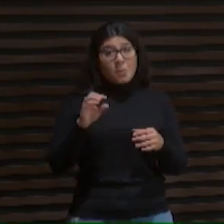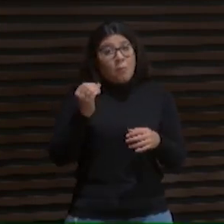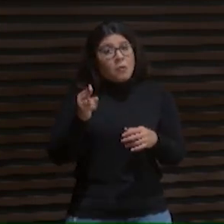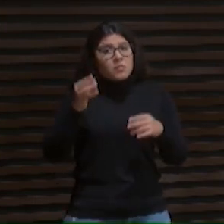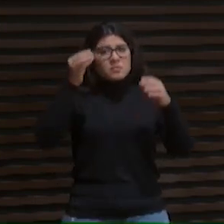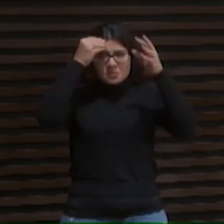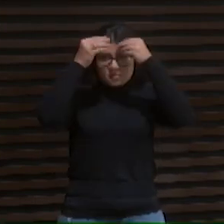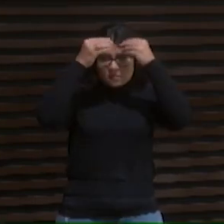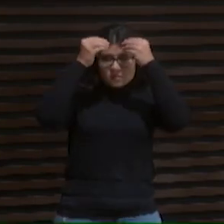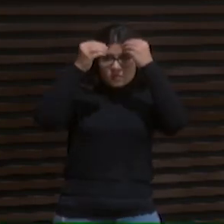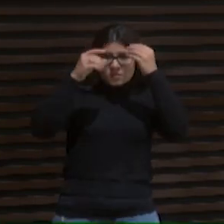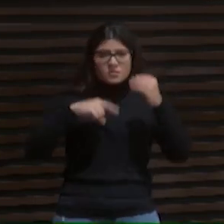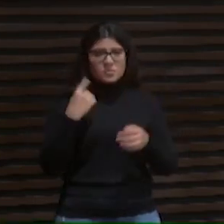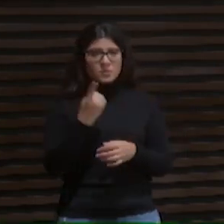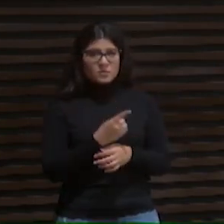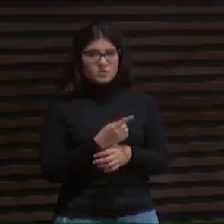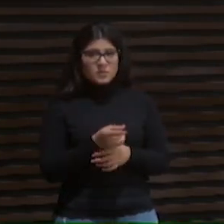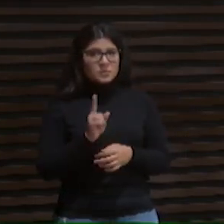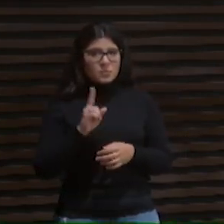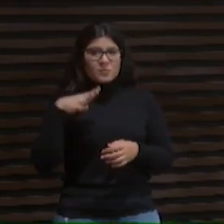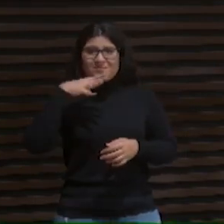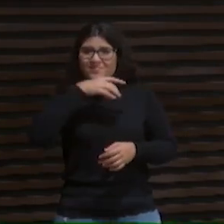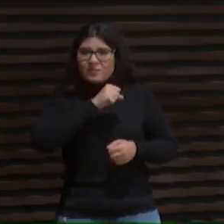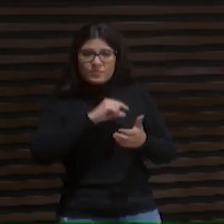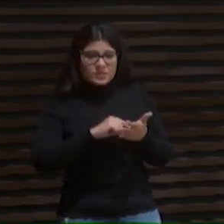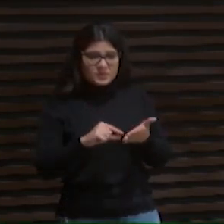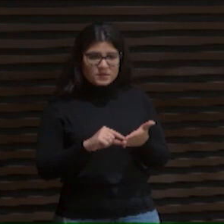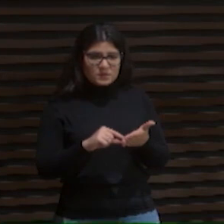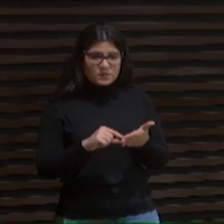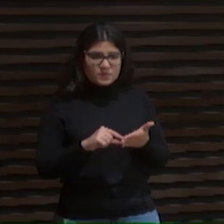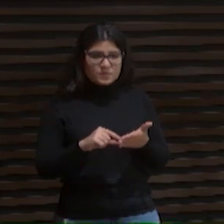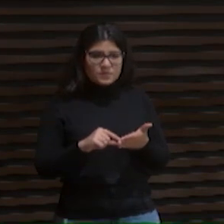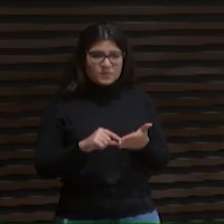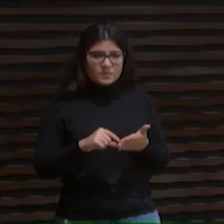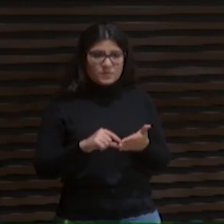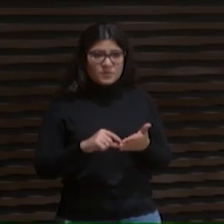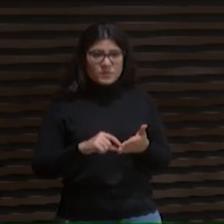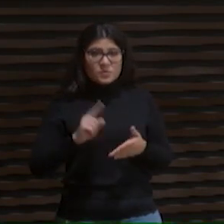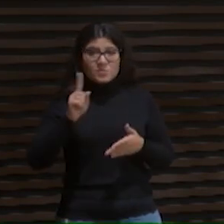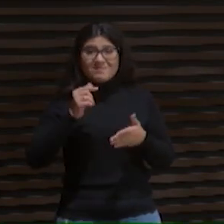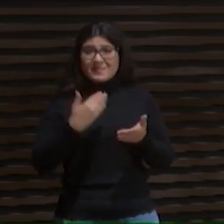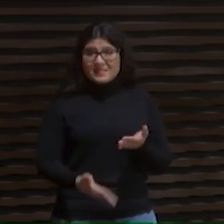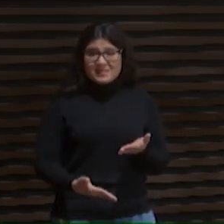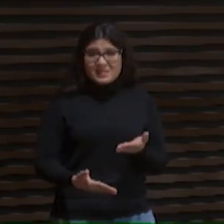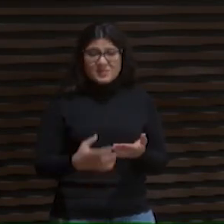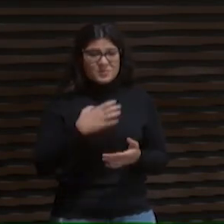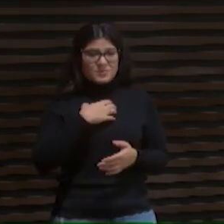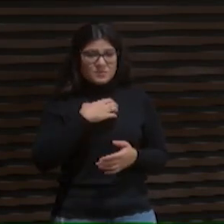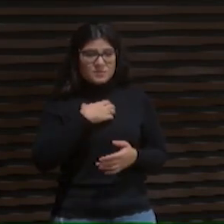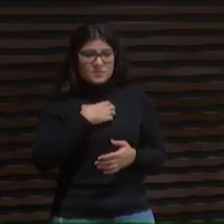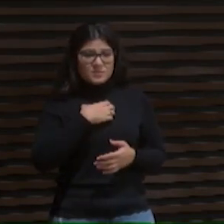nós, para não encurtá-los, ou até mesmo para perdê-lo o